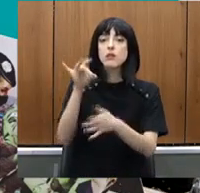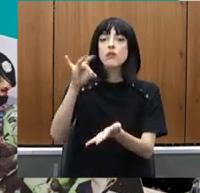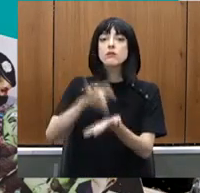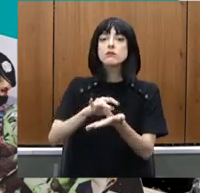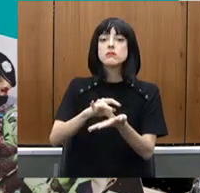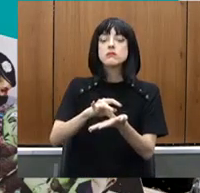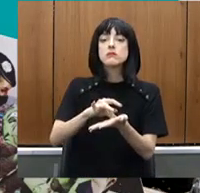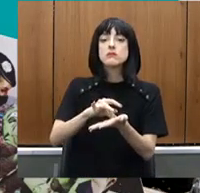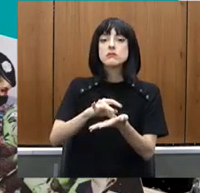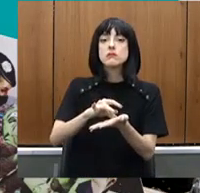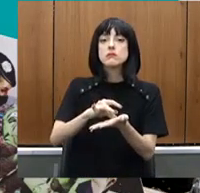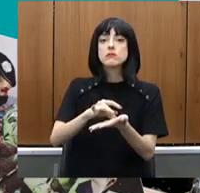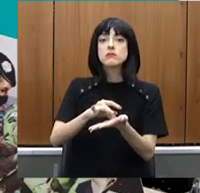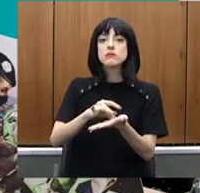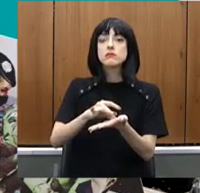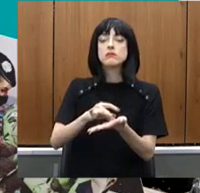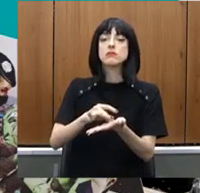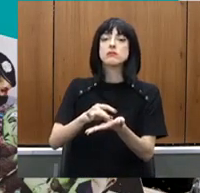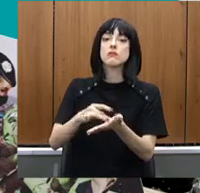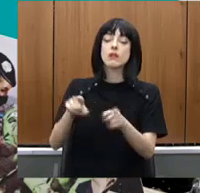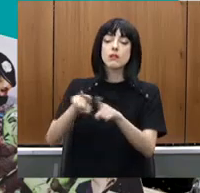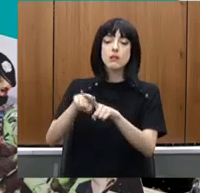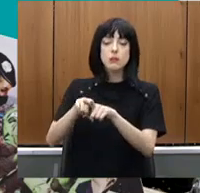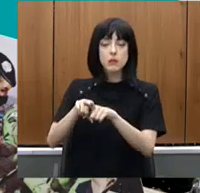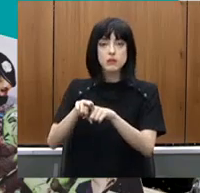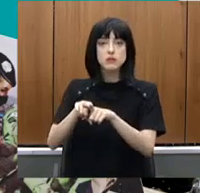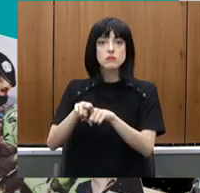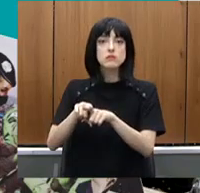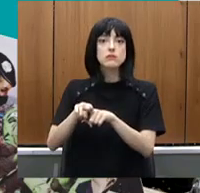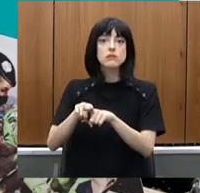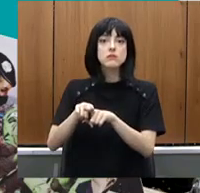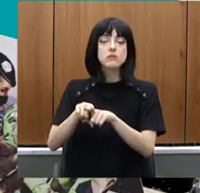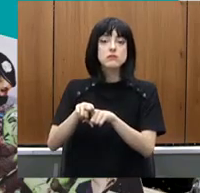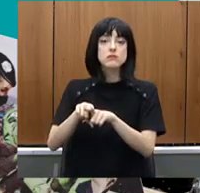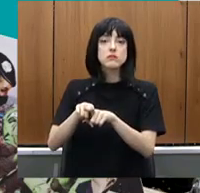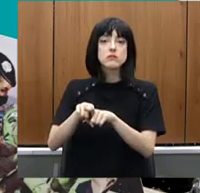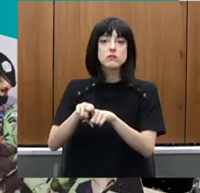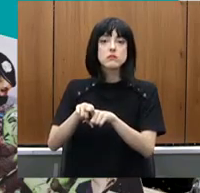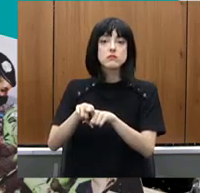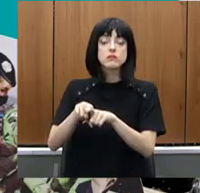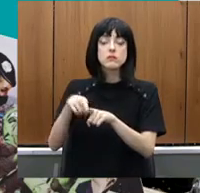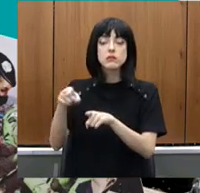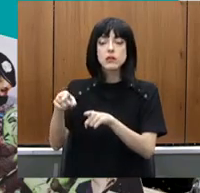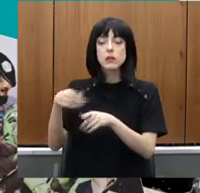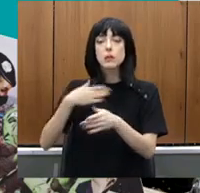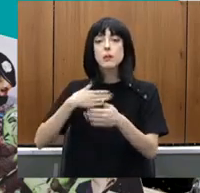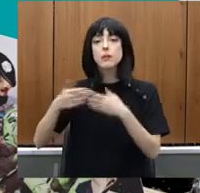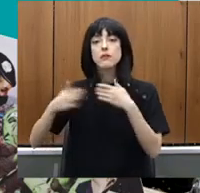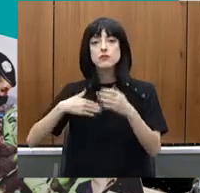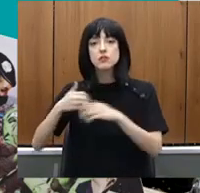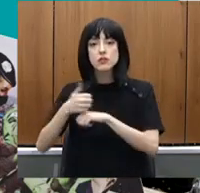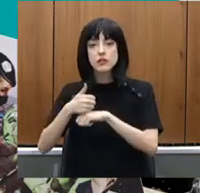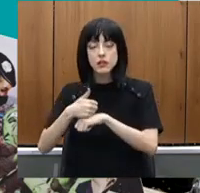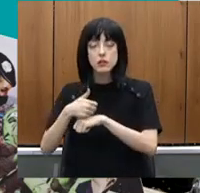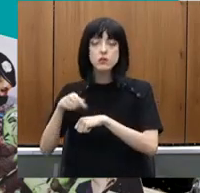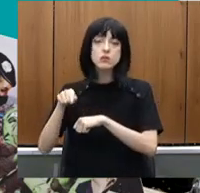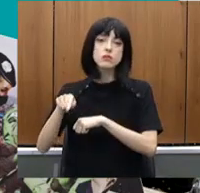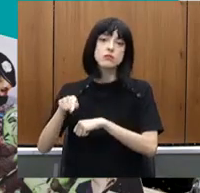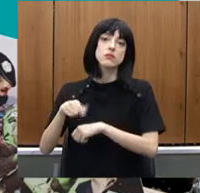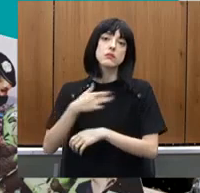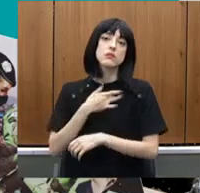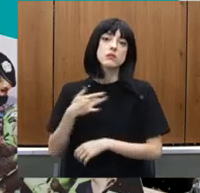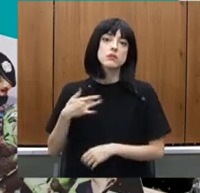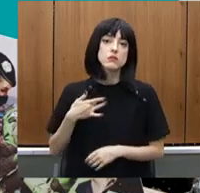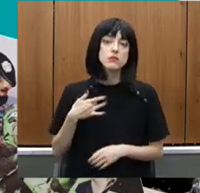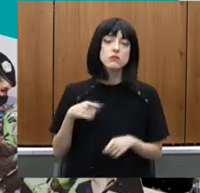vagas para Os oficiais de saúde mais 2000 para soldados em todos e